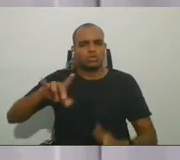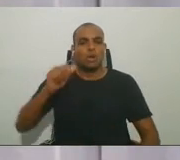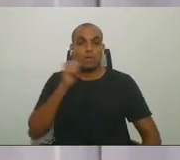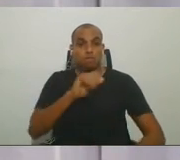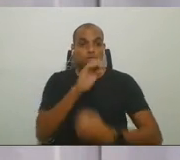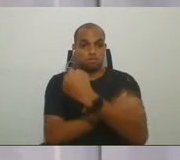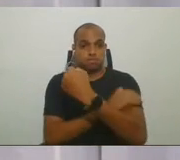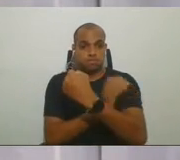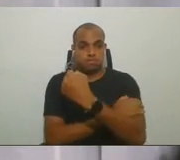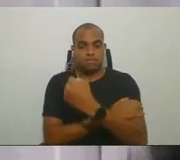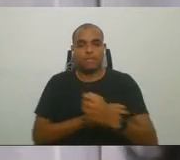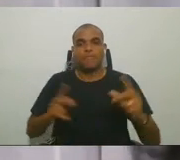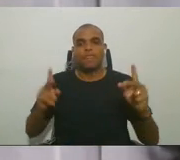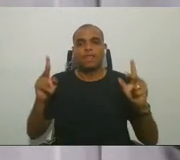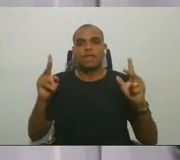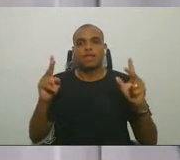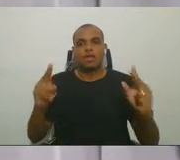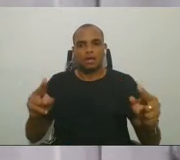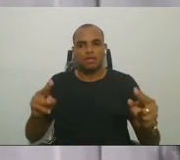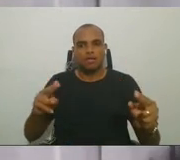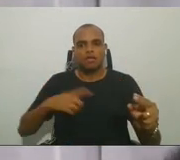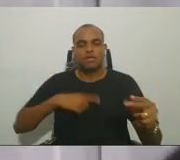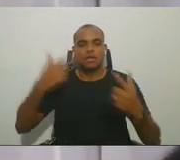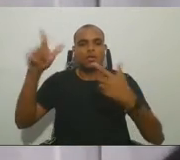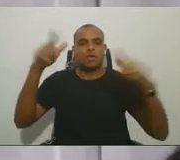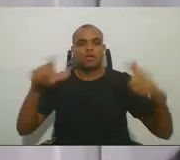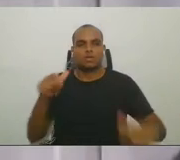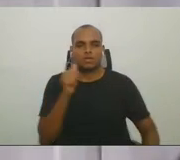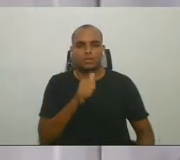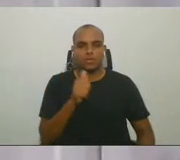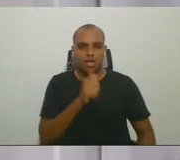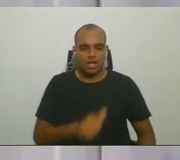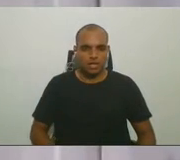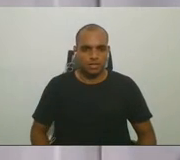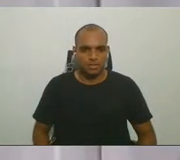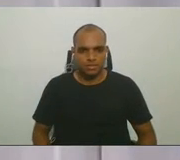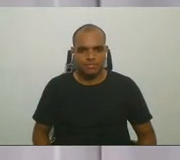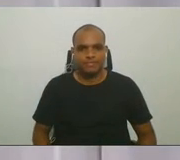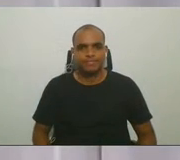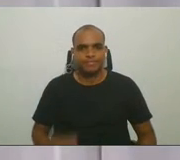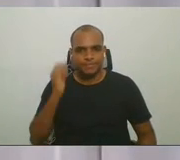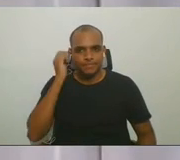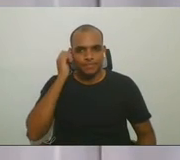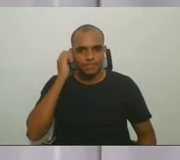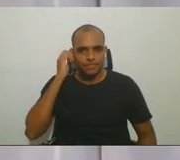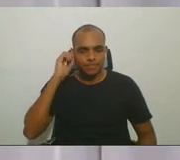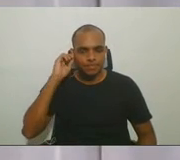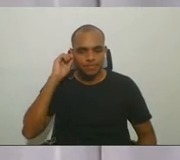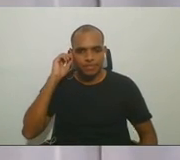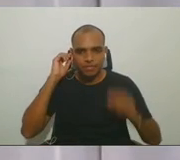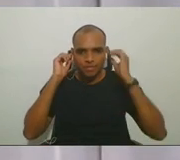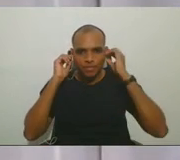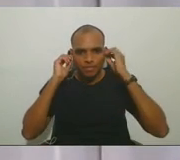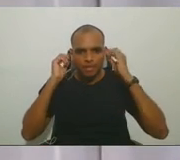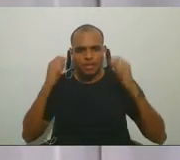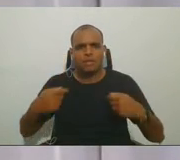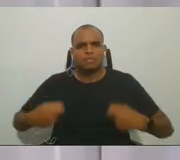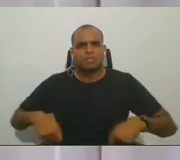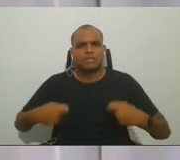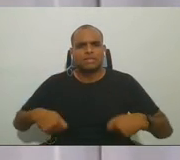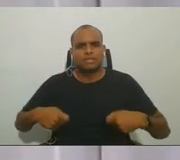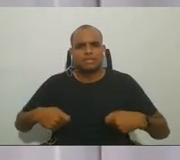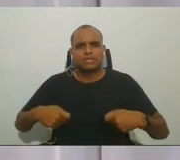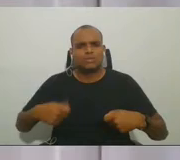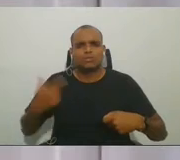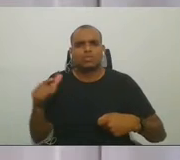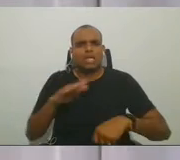acontece com as demais. Não existe uma necessidade de cúmulos de dispositivos, não há